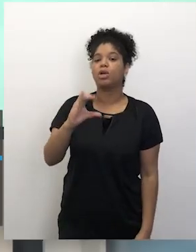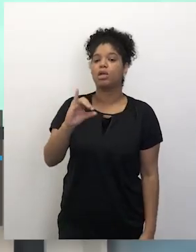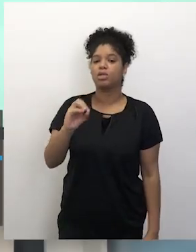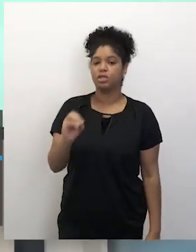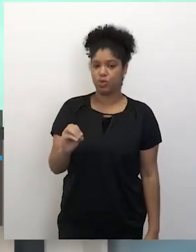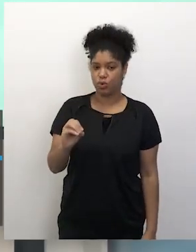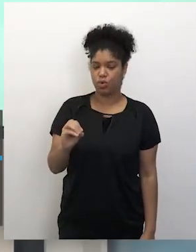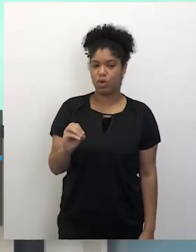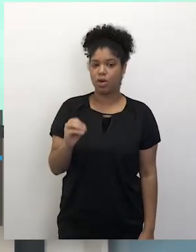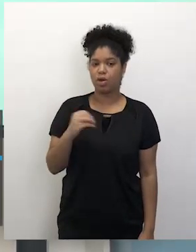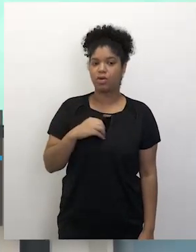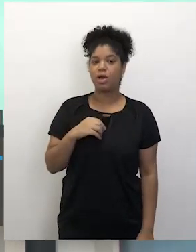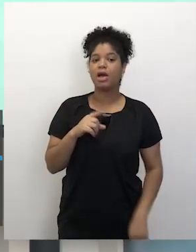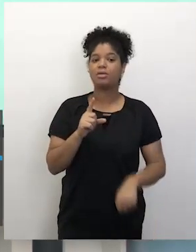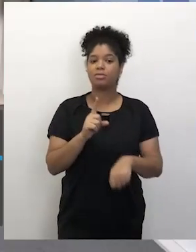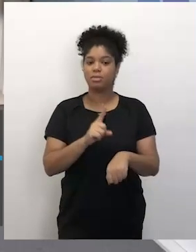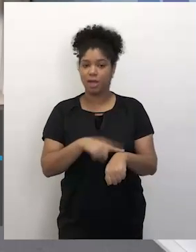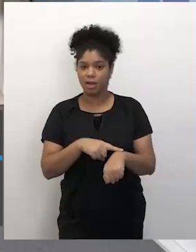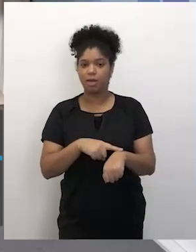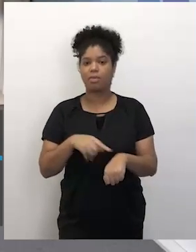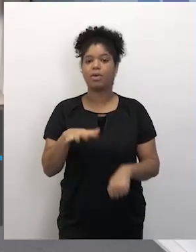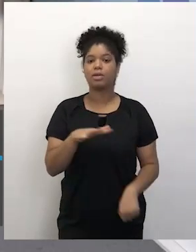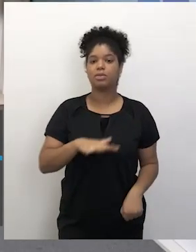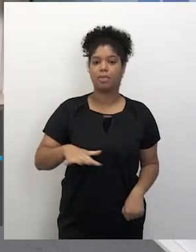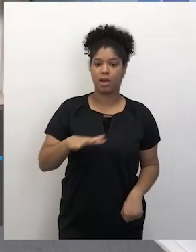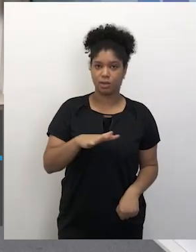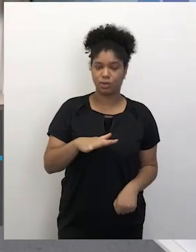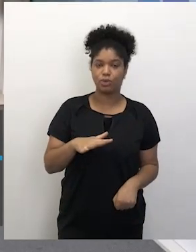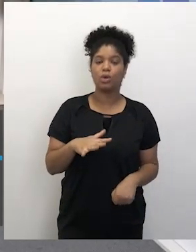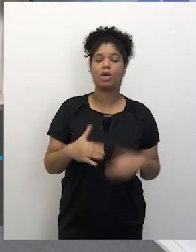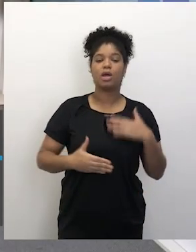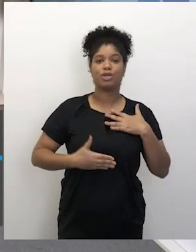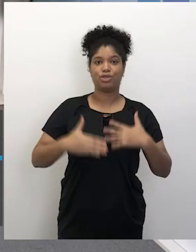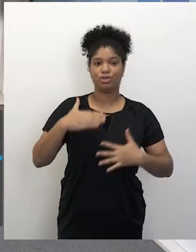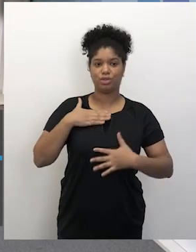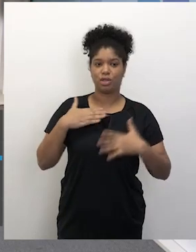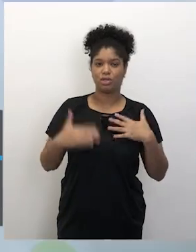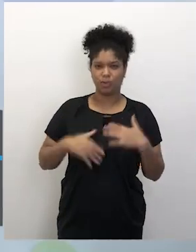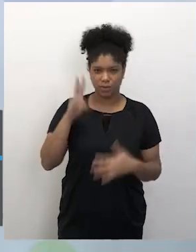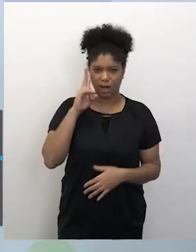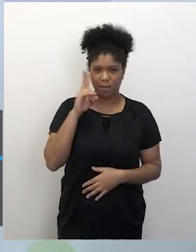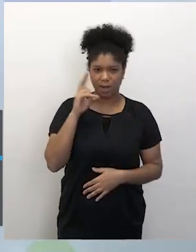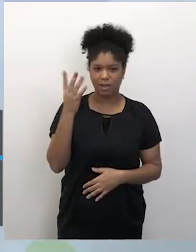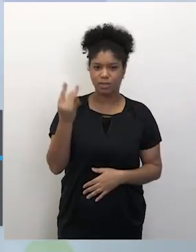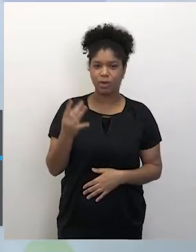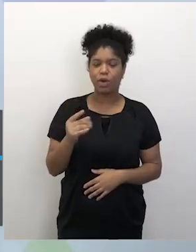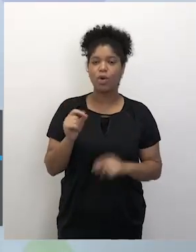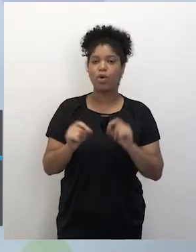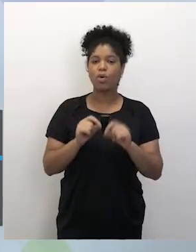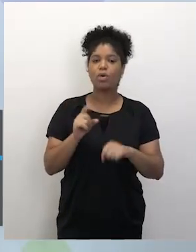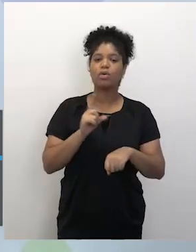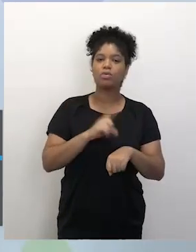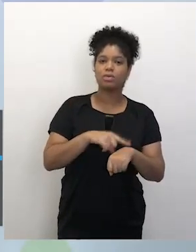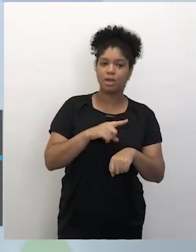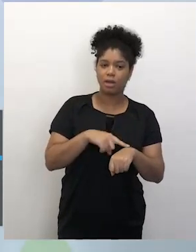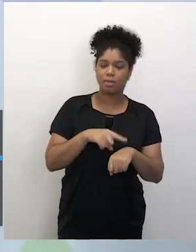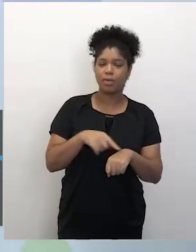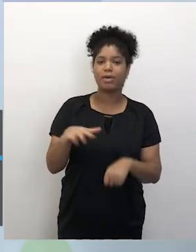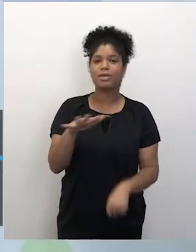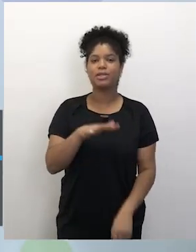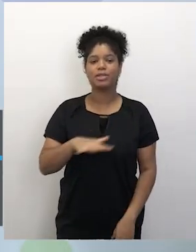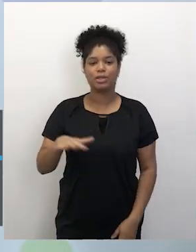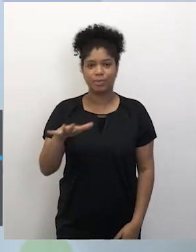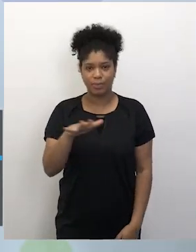Tempo, espaço e gesto. Isso, e aí, vocês conseguem lembrar o que falávamos sobre tempo, o que falávamos sobre espaço,